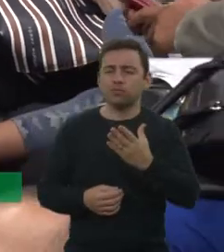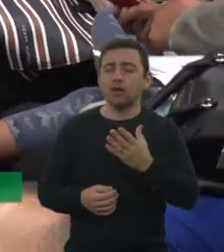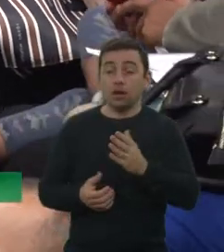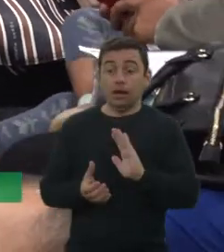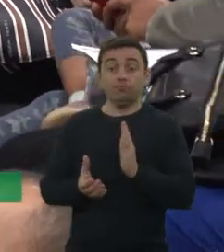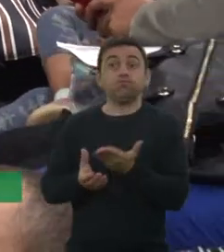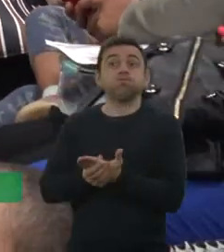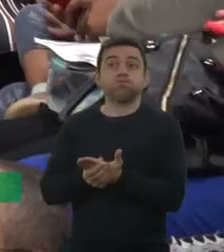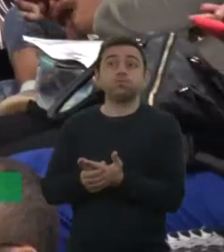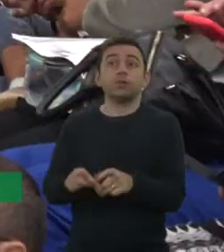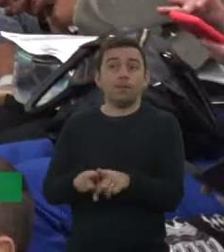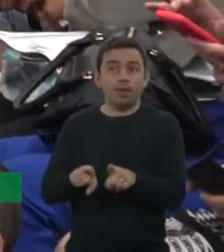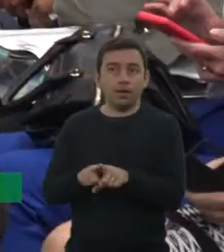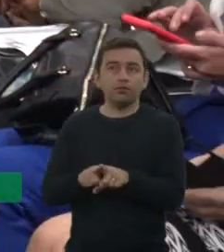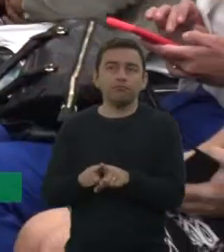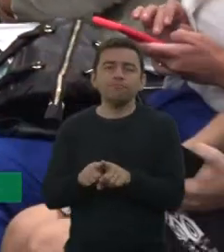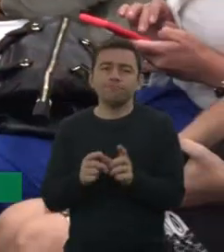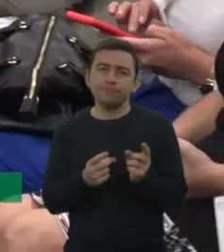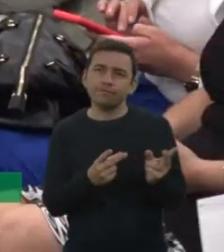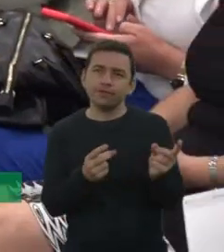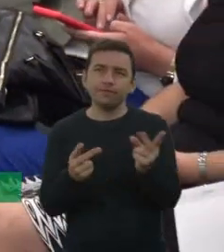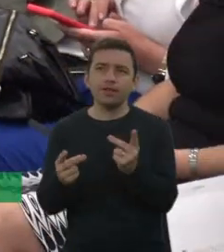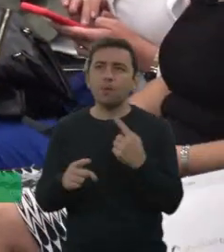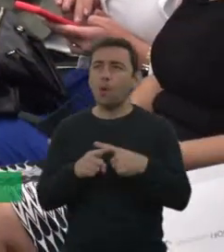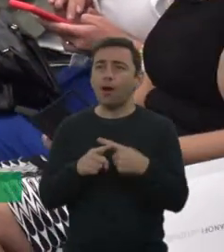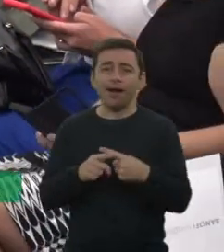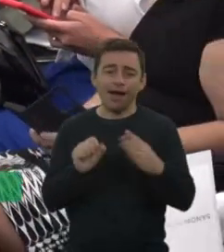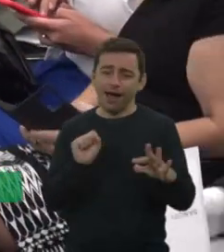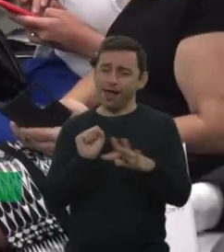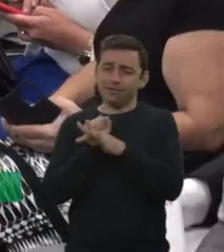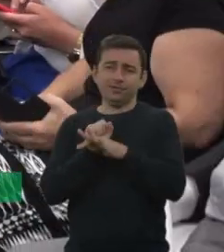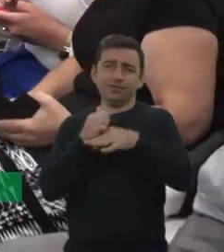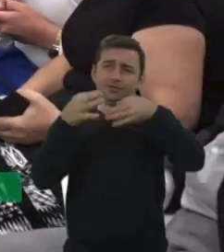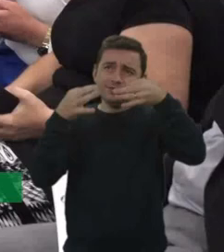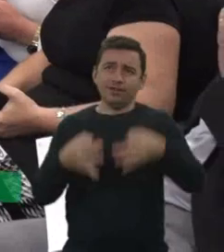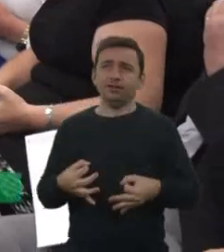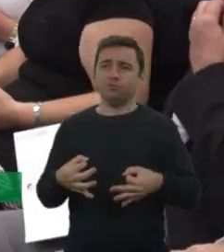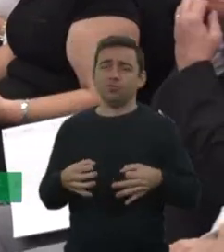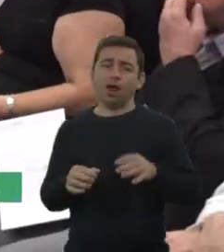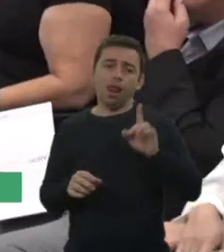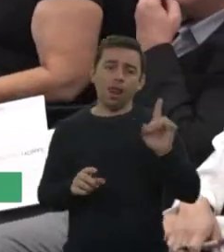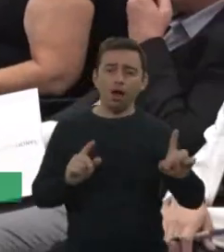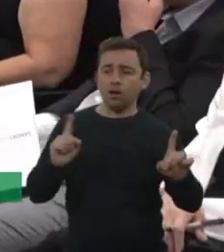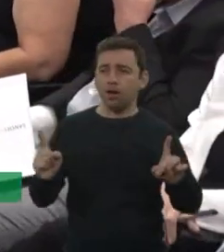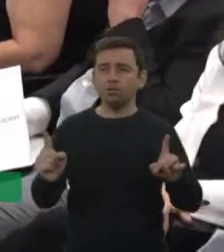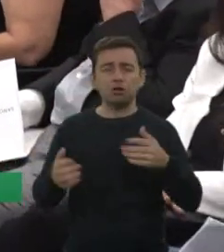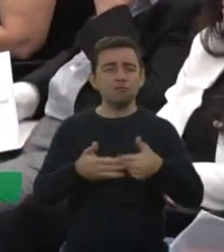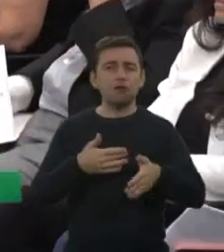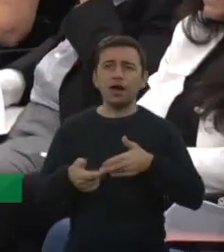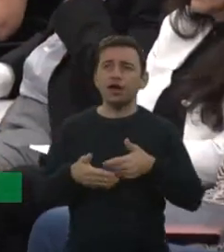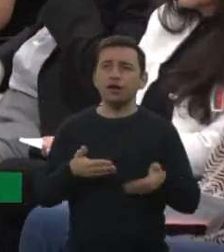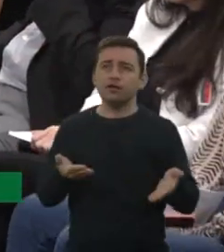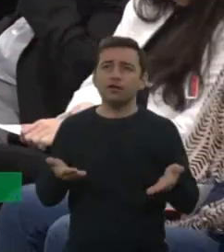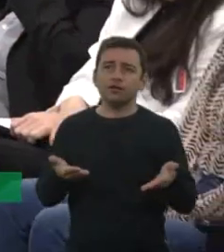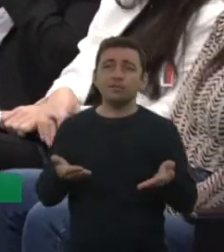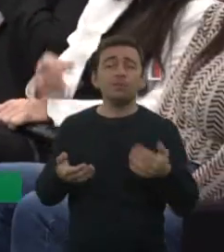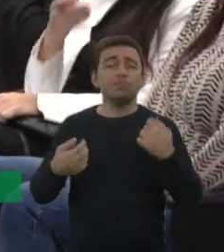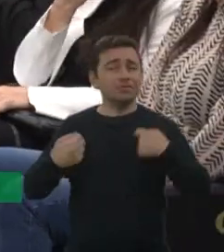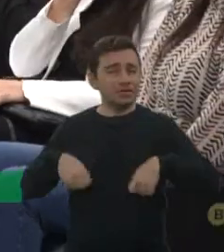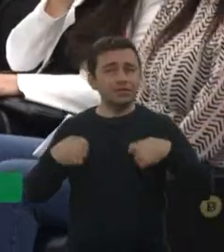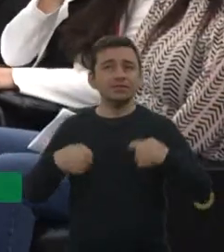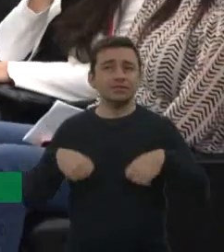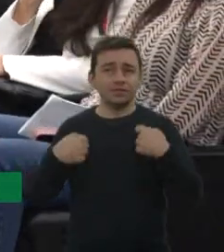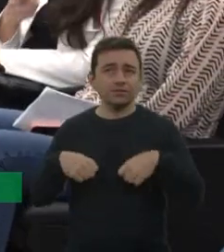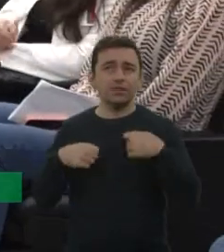judicial, porque eles têm aquilo garantido ou numa ponta ou na outra ponta. Mas a gente precisa, dentro dos